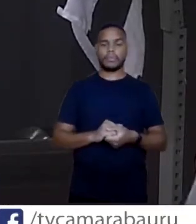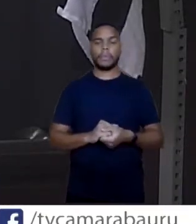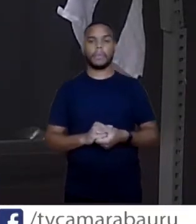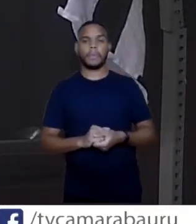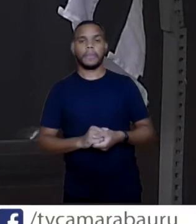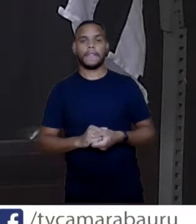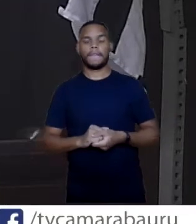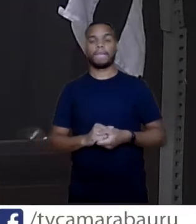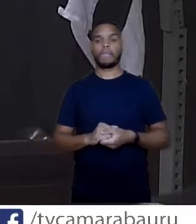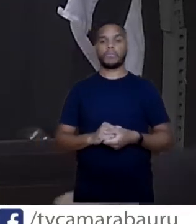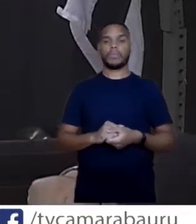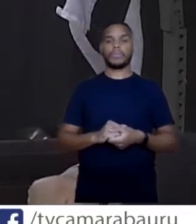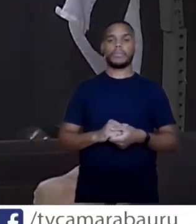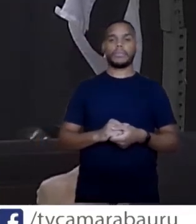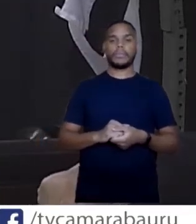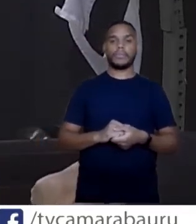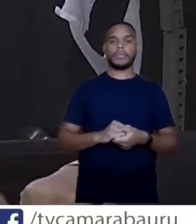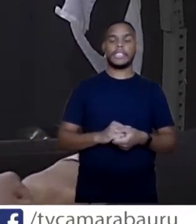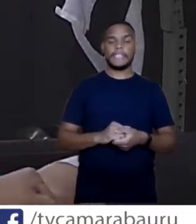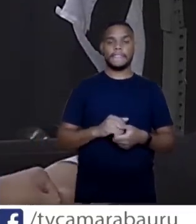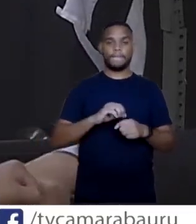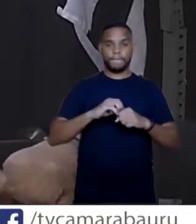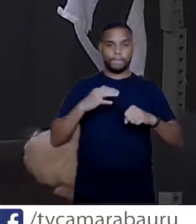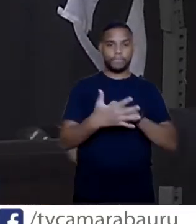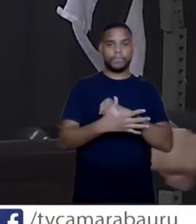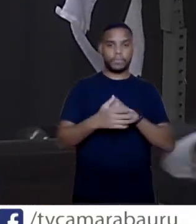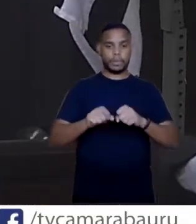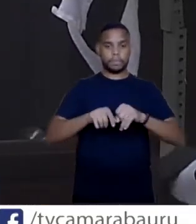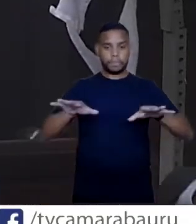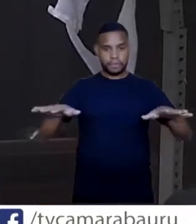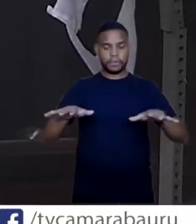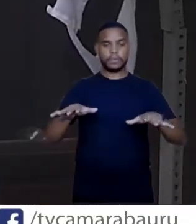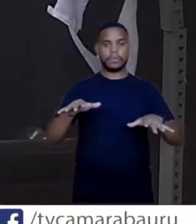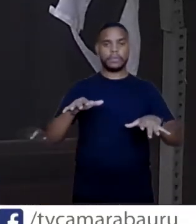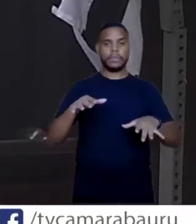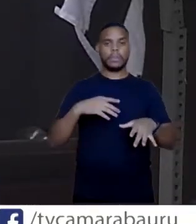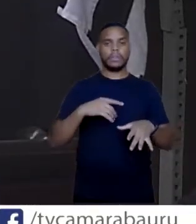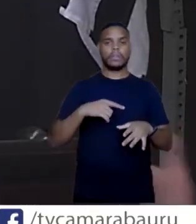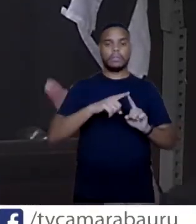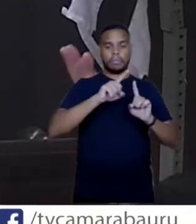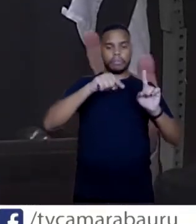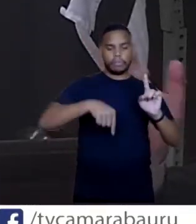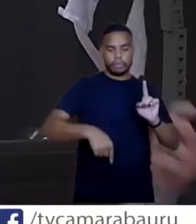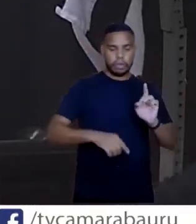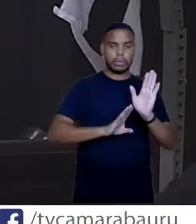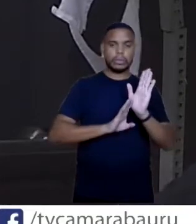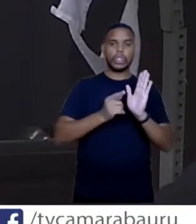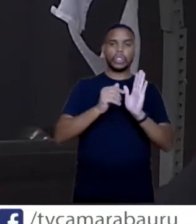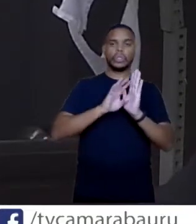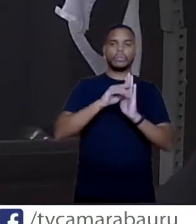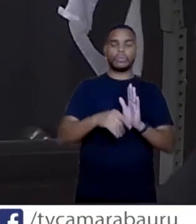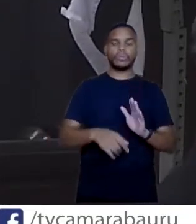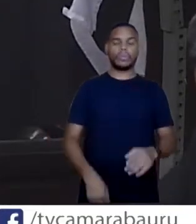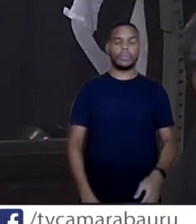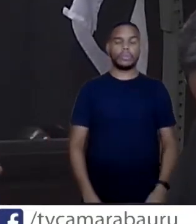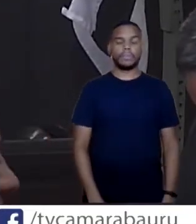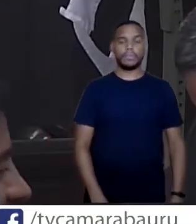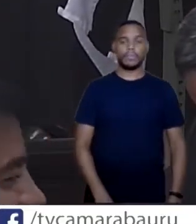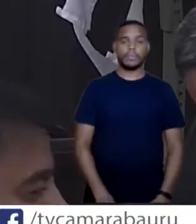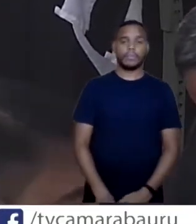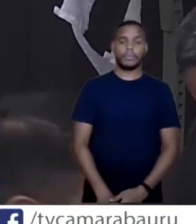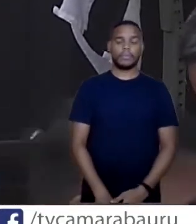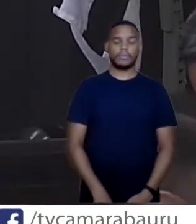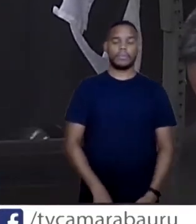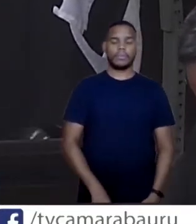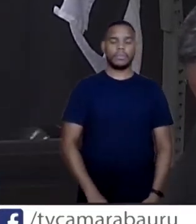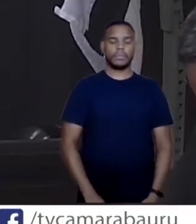morrendo corona é pandemia a bolsa despenca a soja cai chinês compra toneladas